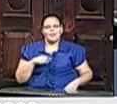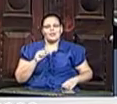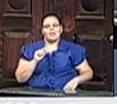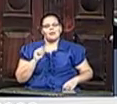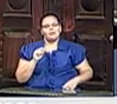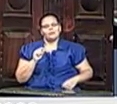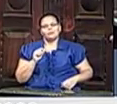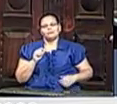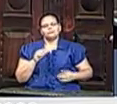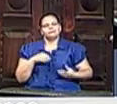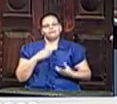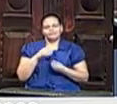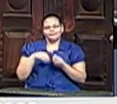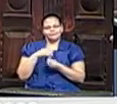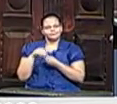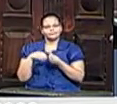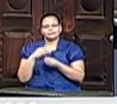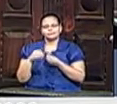geral absolutamente